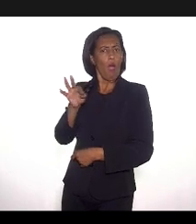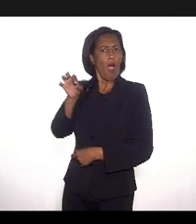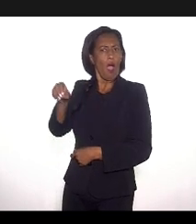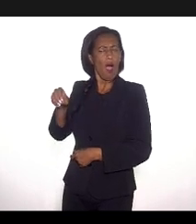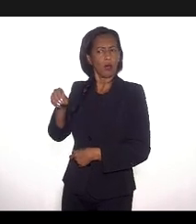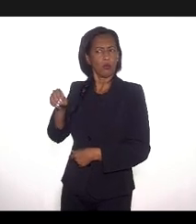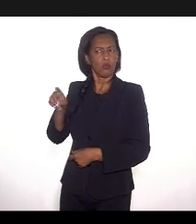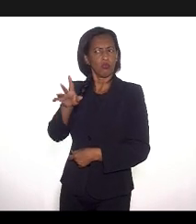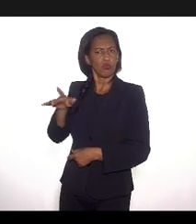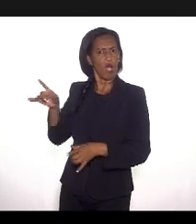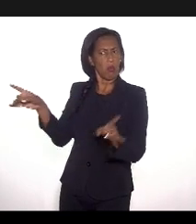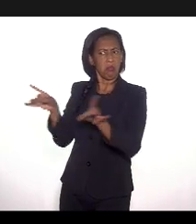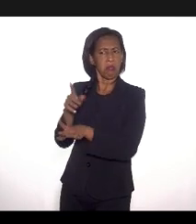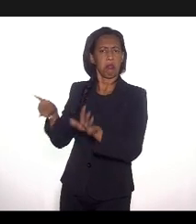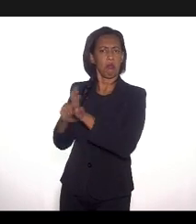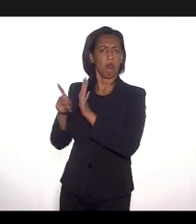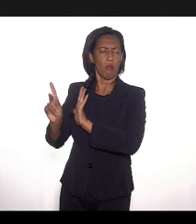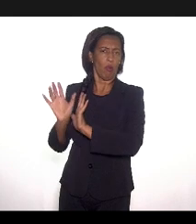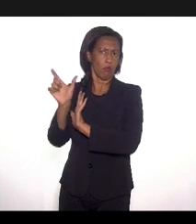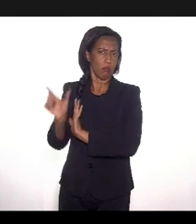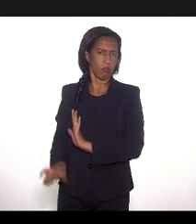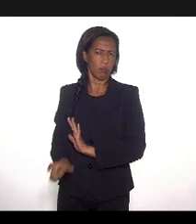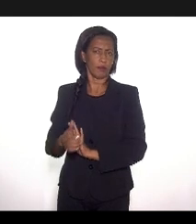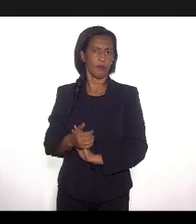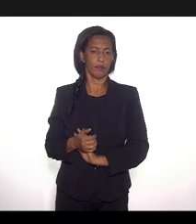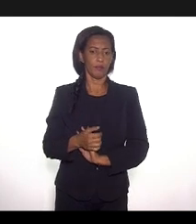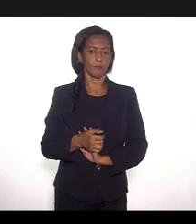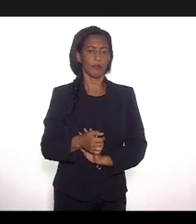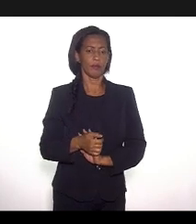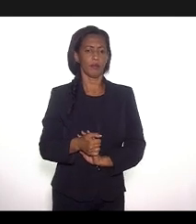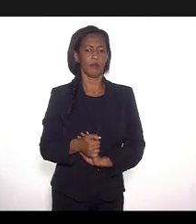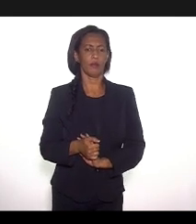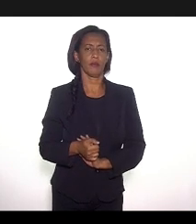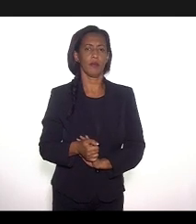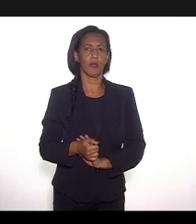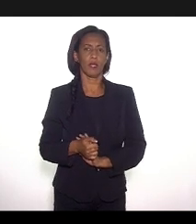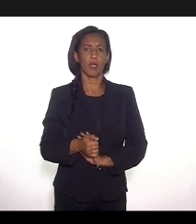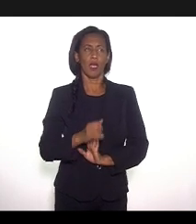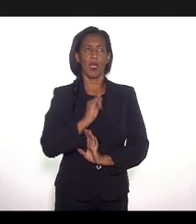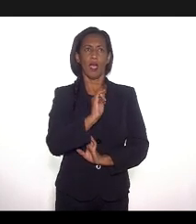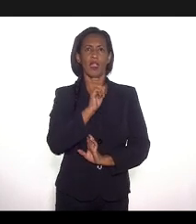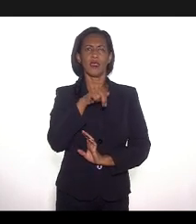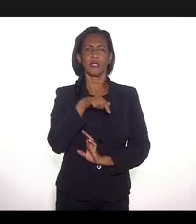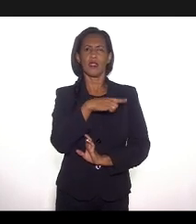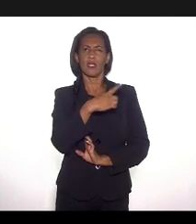entendimento, definitivo. A isenção é um ato